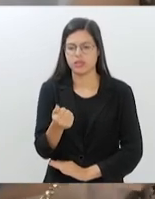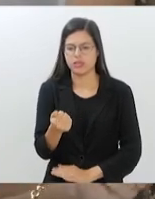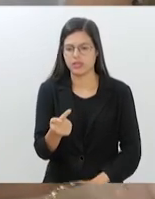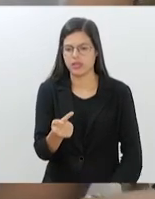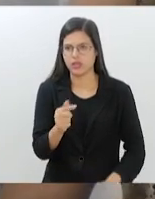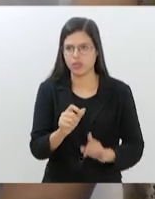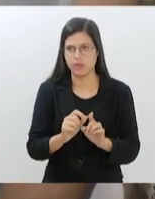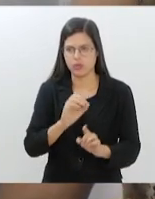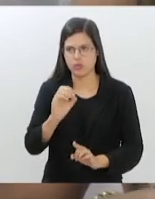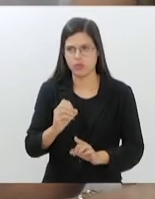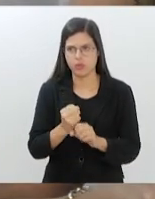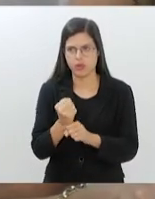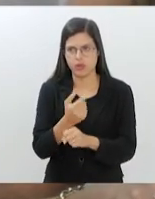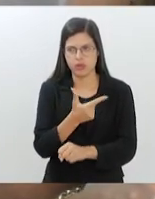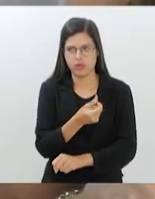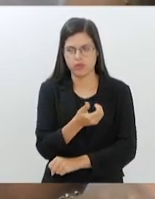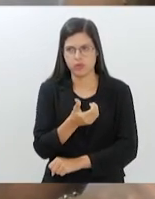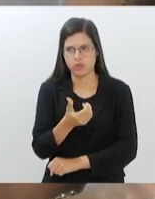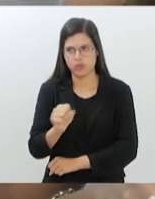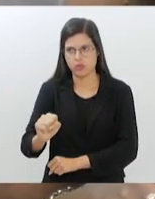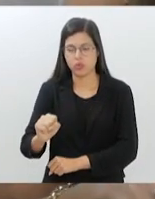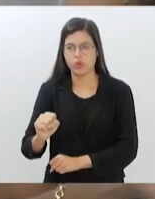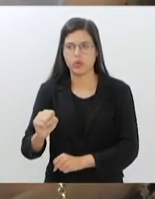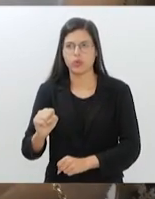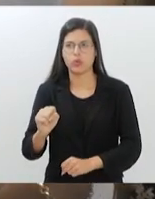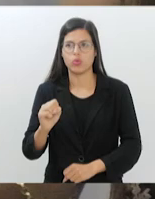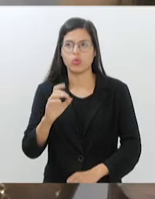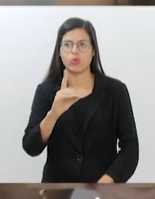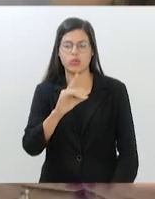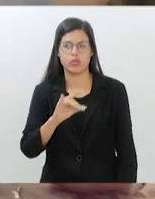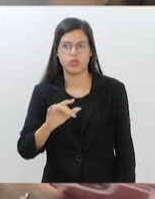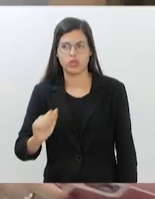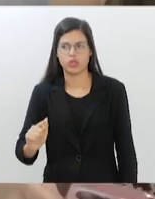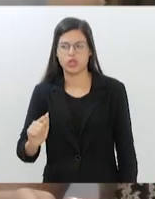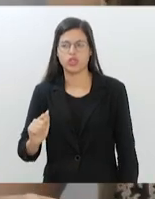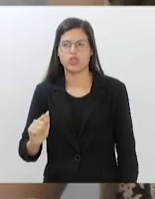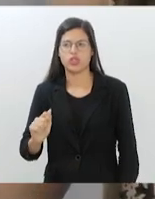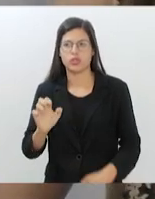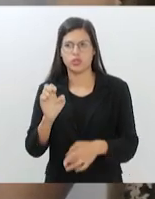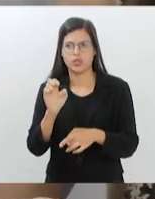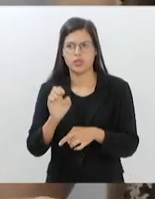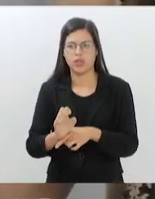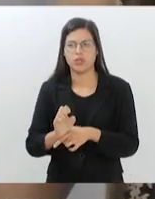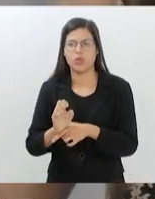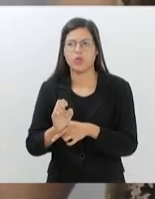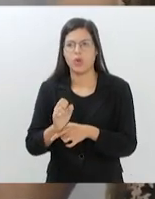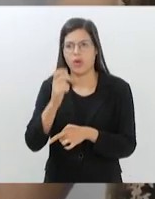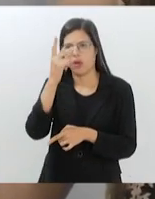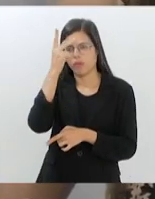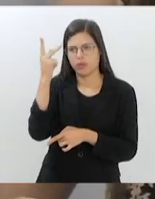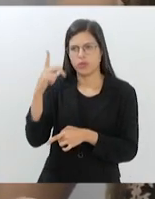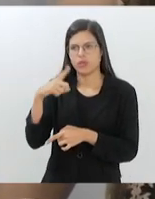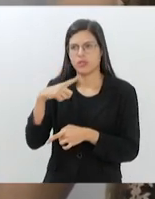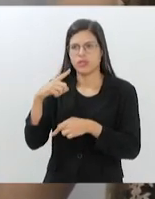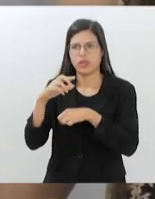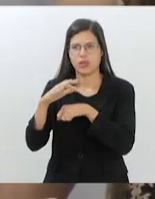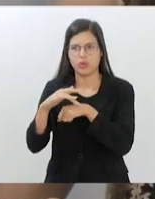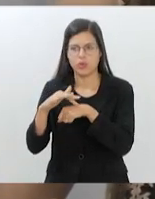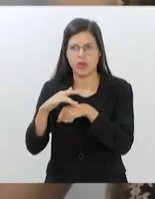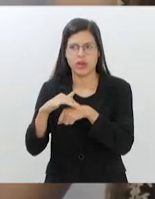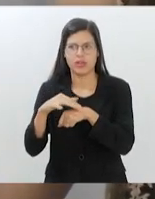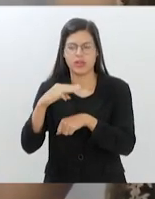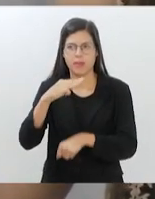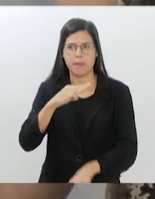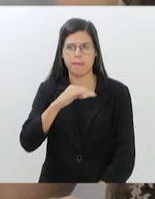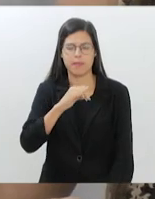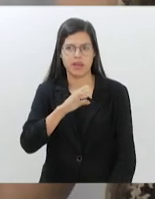2018 que institui o dia Estadual do portador da síndrome mielomeningocele e